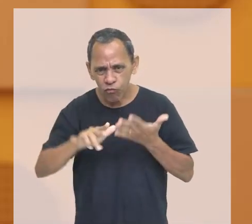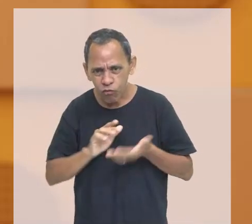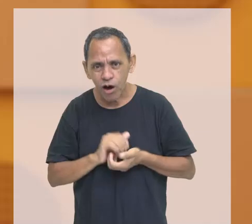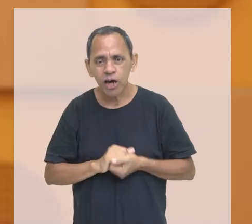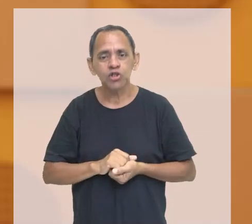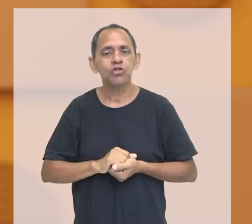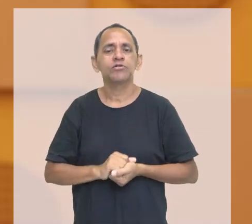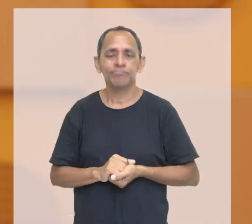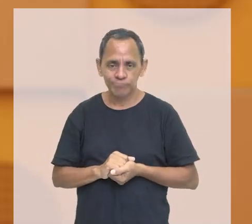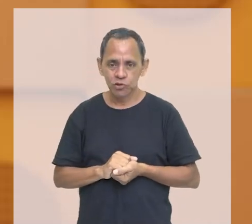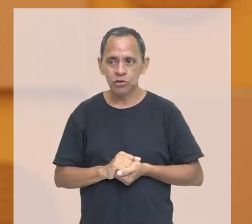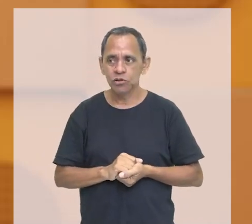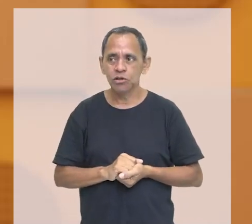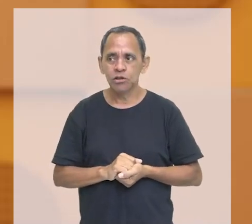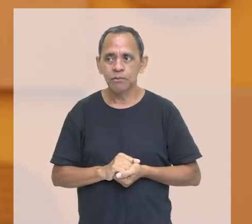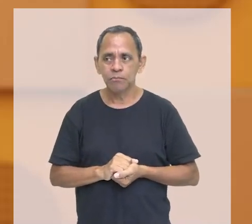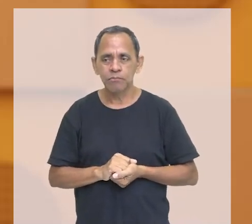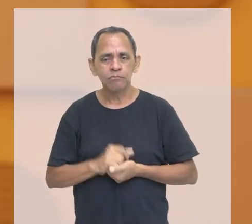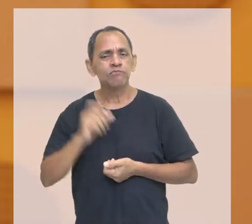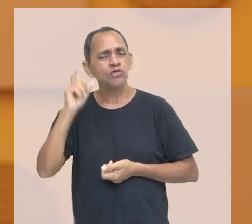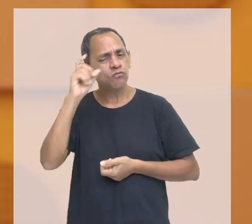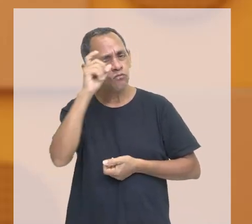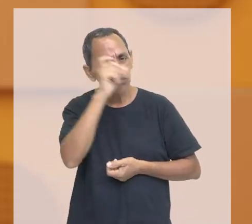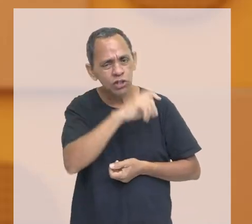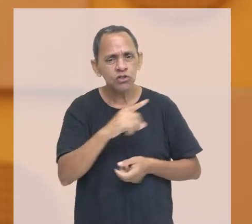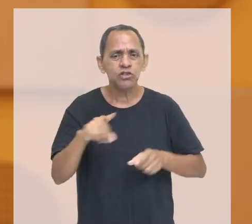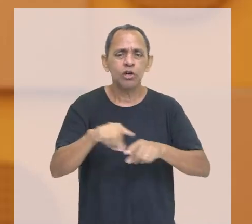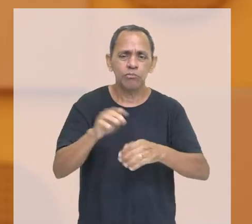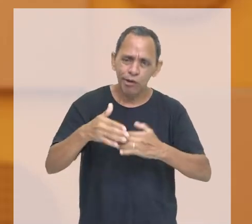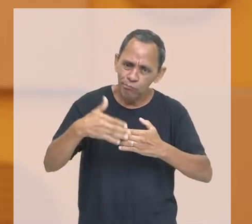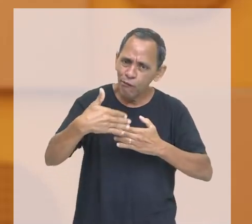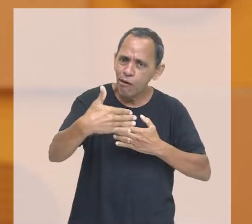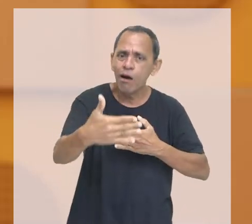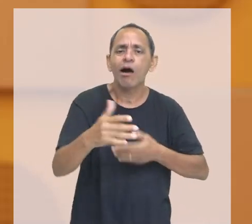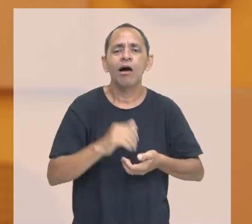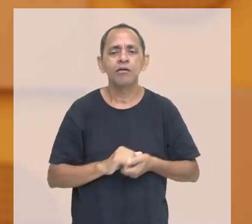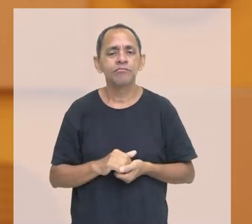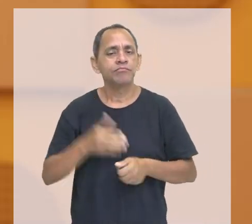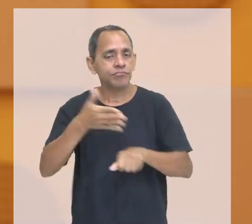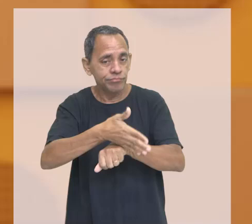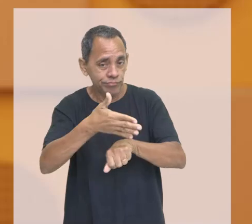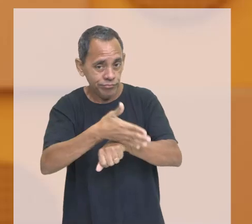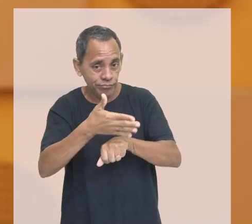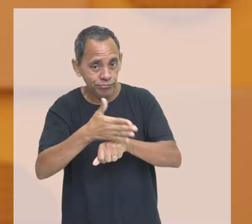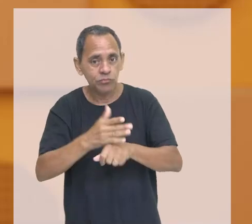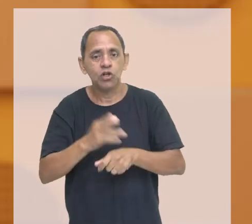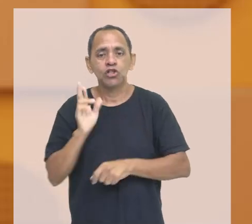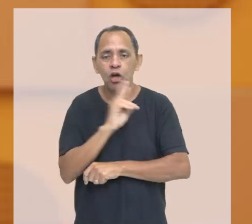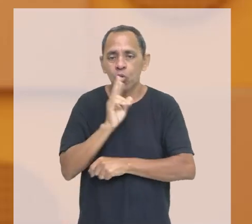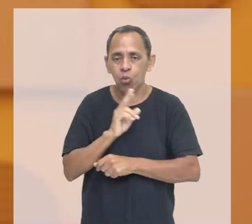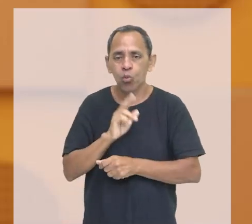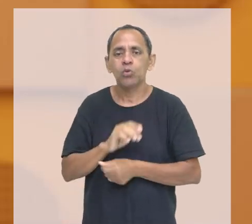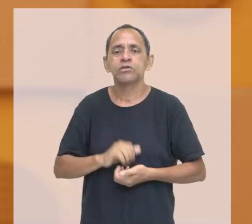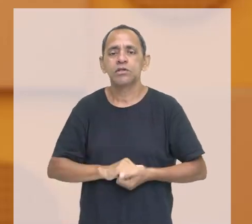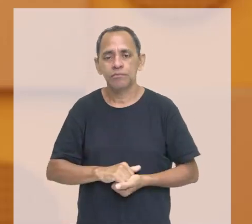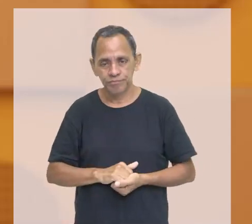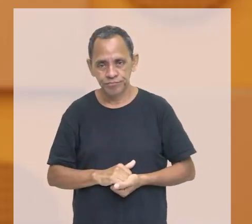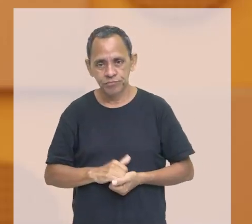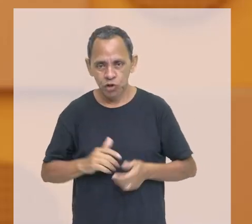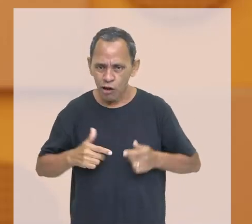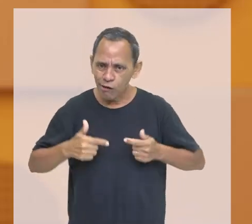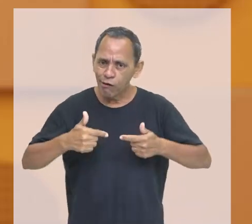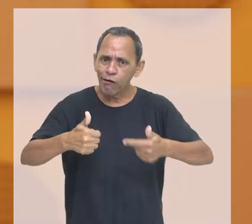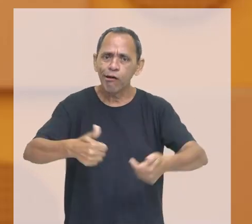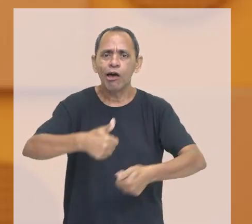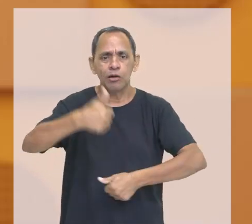mais a situação da Rússia. Inclusive, a própria participação da Rússia na Primeira Guerra Mundial, só um